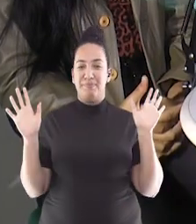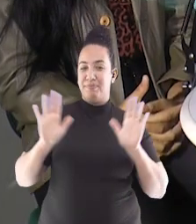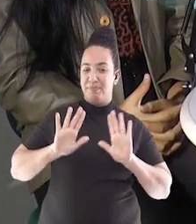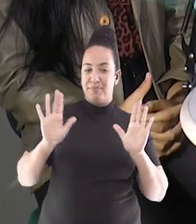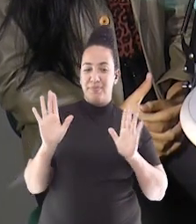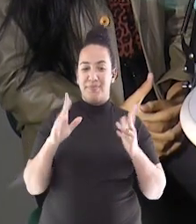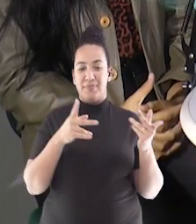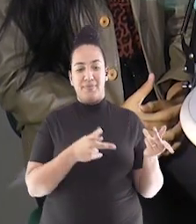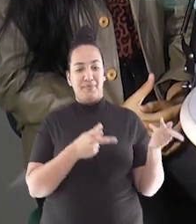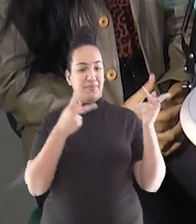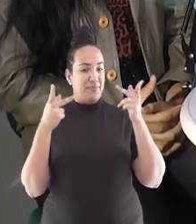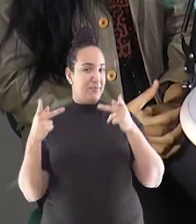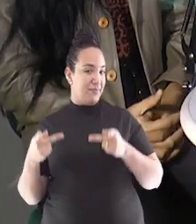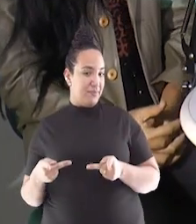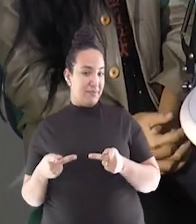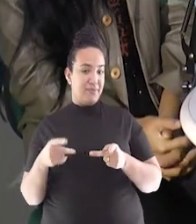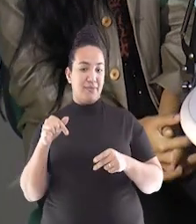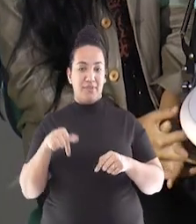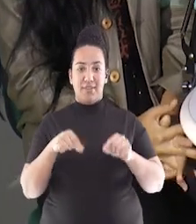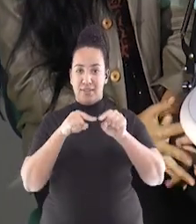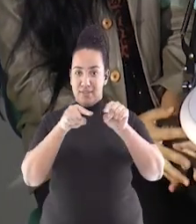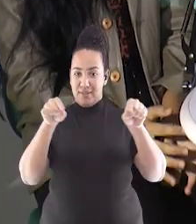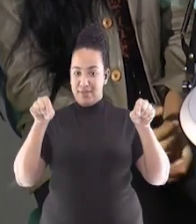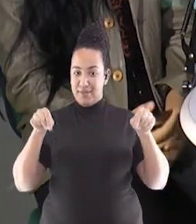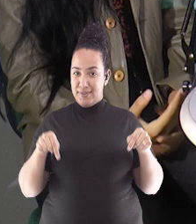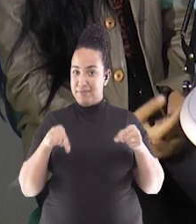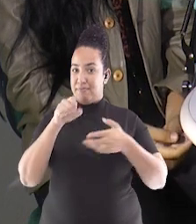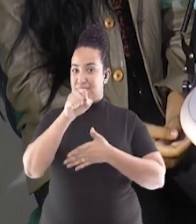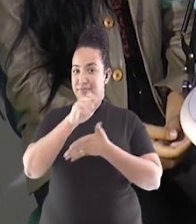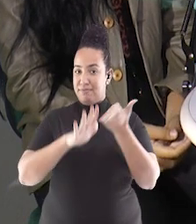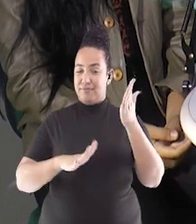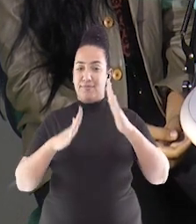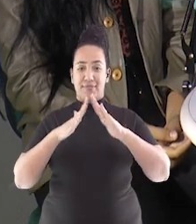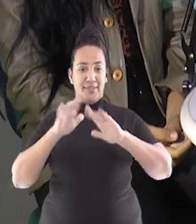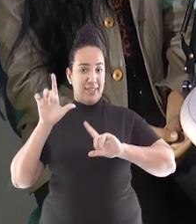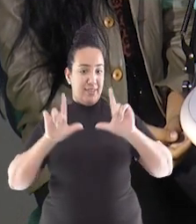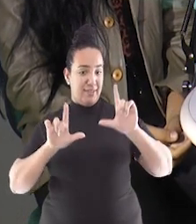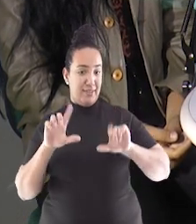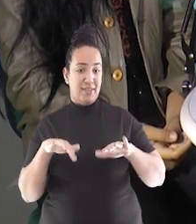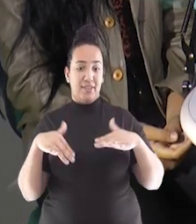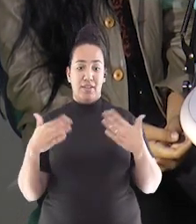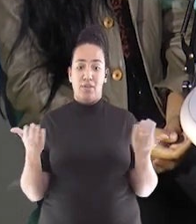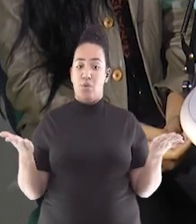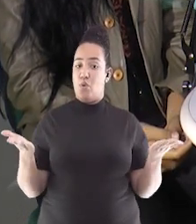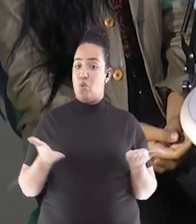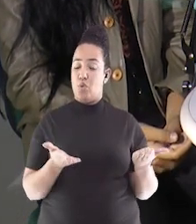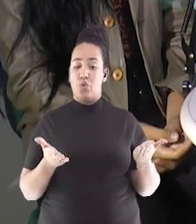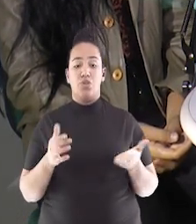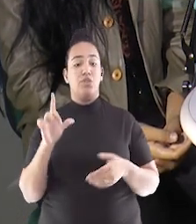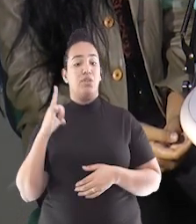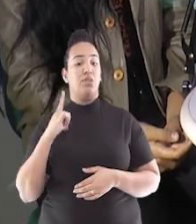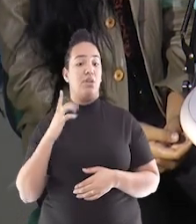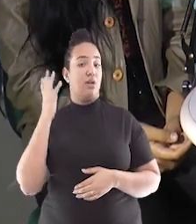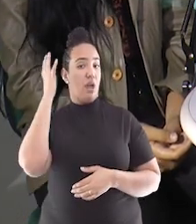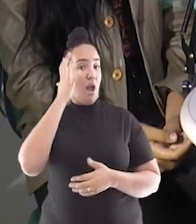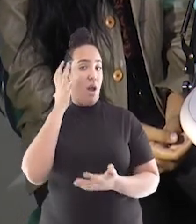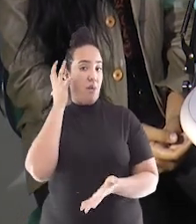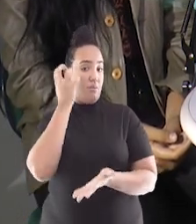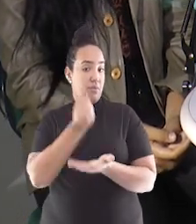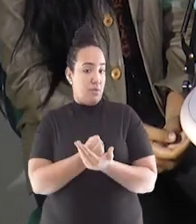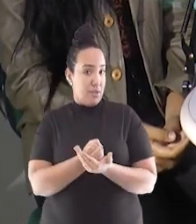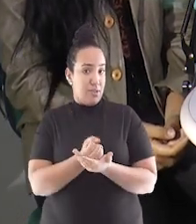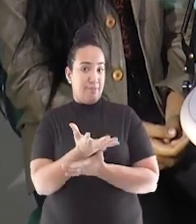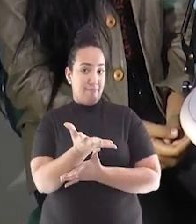Olá, sejam muito bem-vindos aos estúdios do Dever em Casa na TV. E hoje nós teremos o podcast